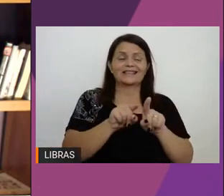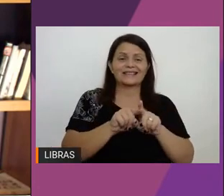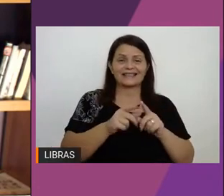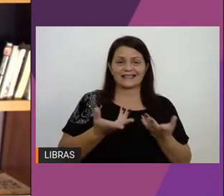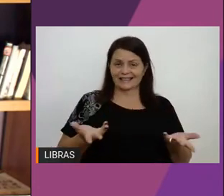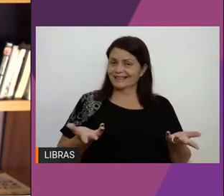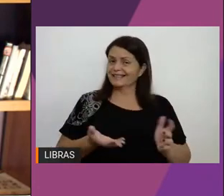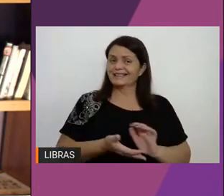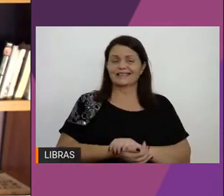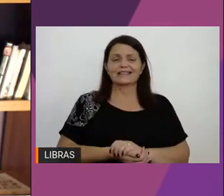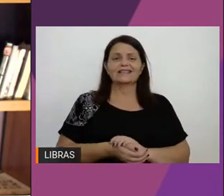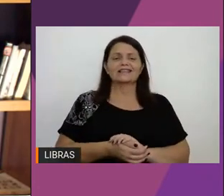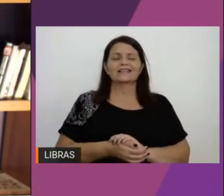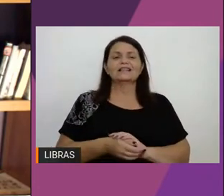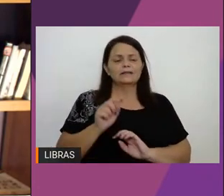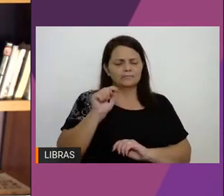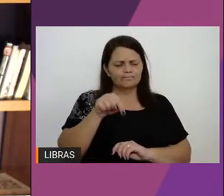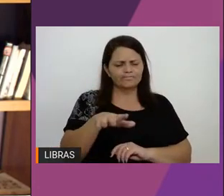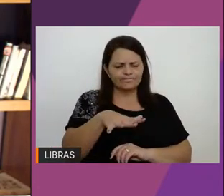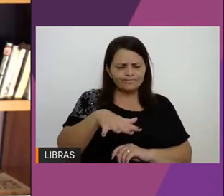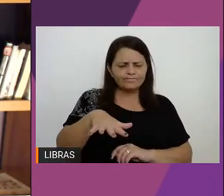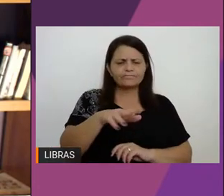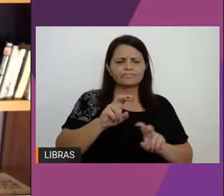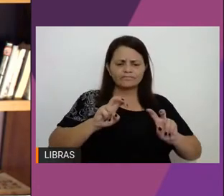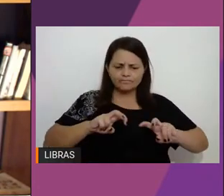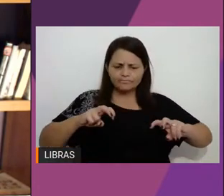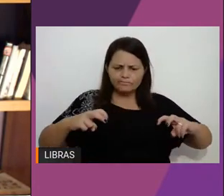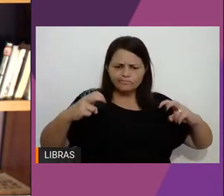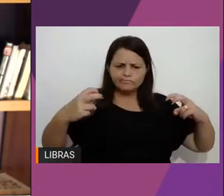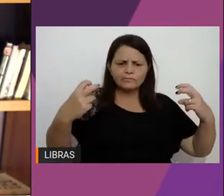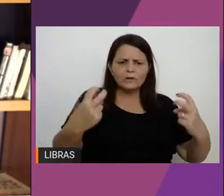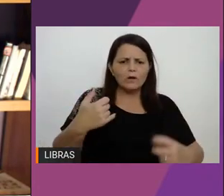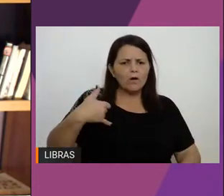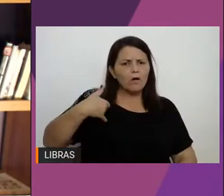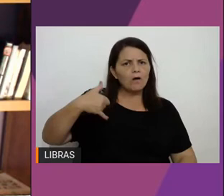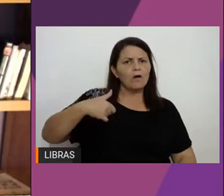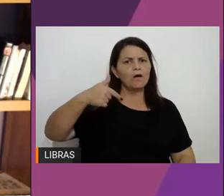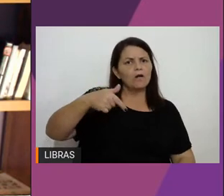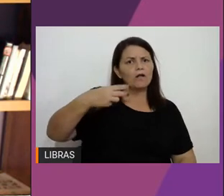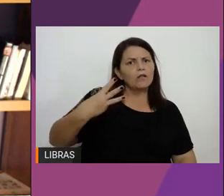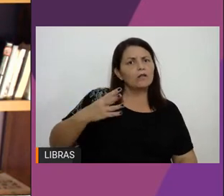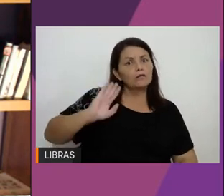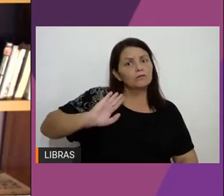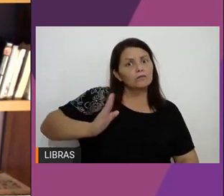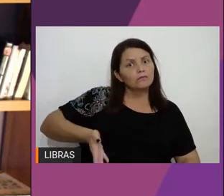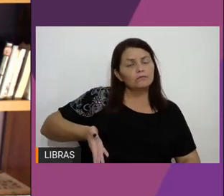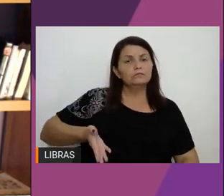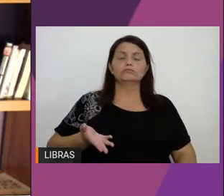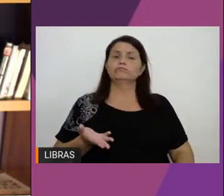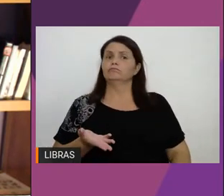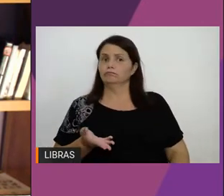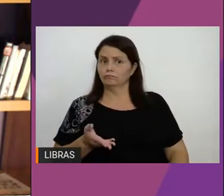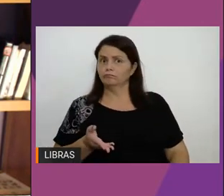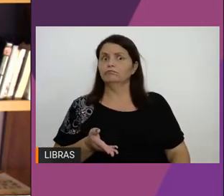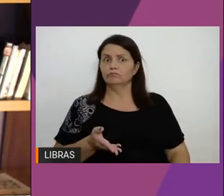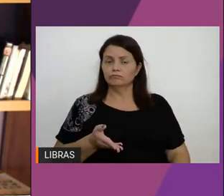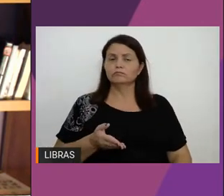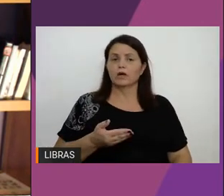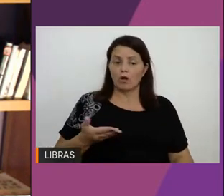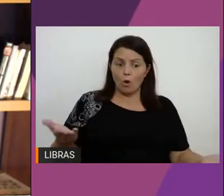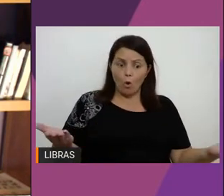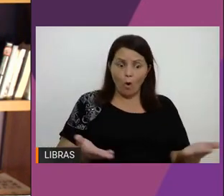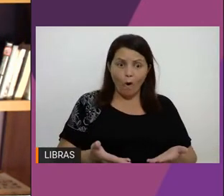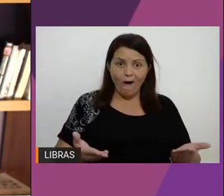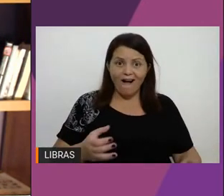é e ali naquele momento não Roda Viva ali já estava com 73 anos de idade né E já que fará